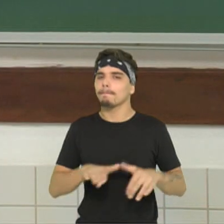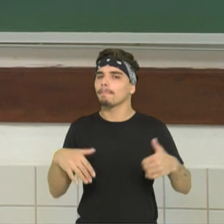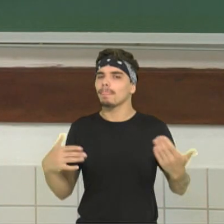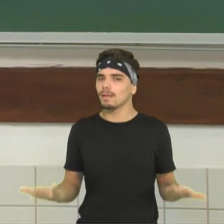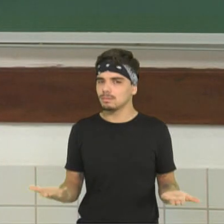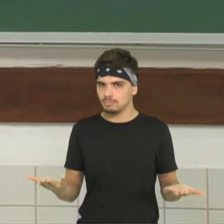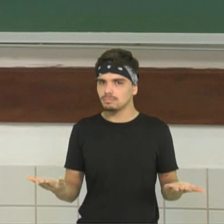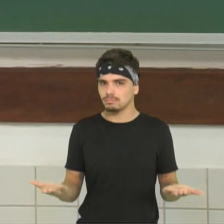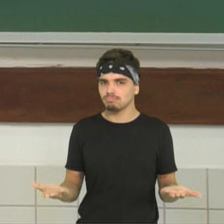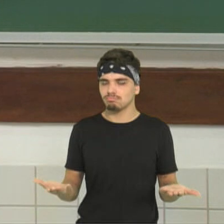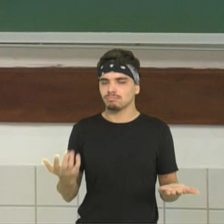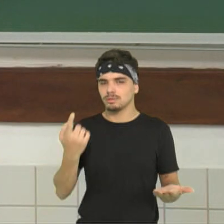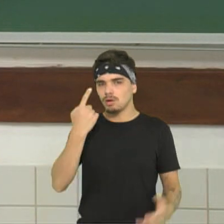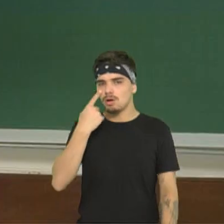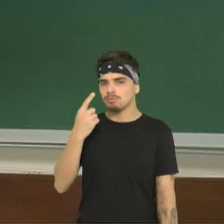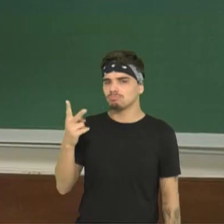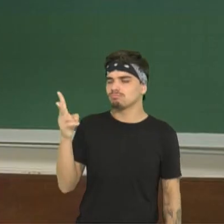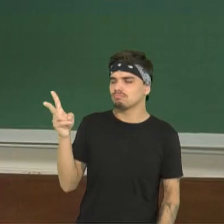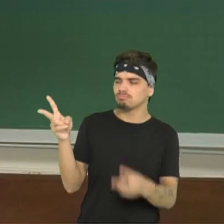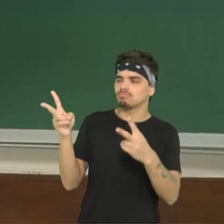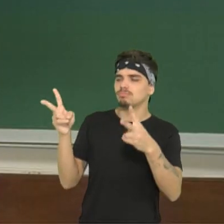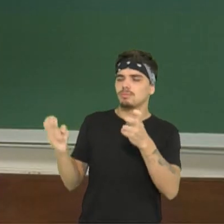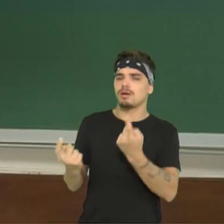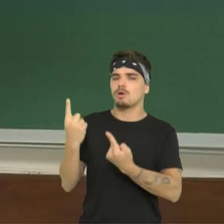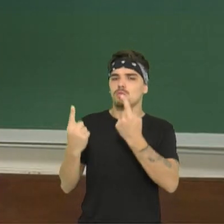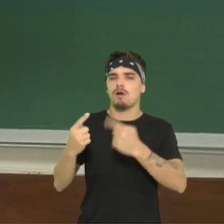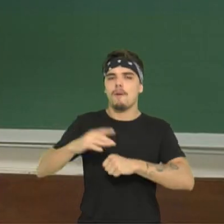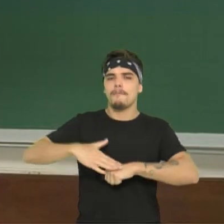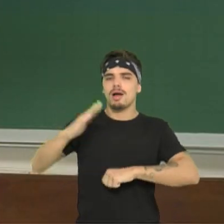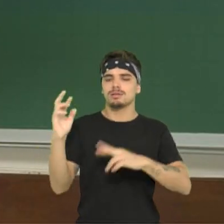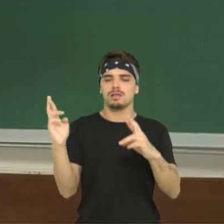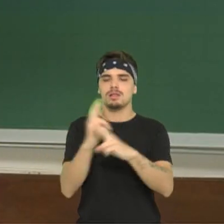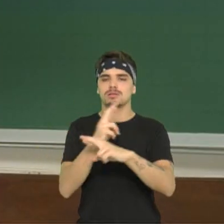Pessoal, então aqui, se a gente analisar qual delas tem mais